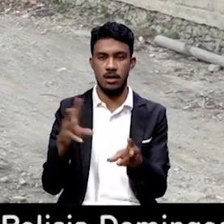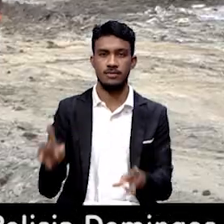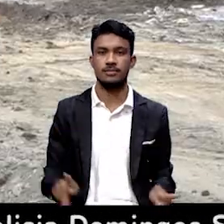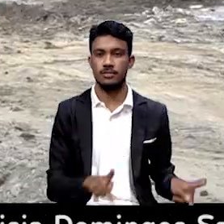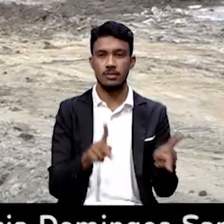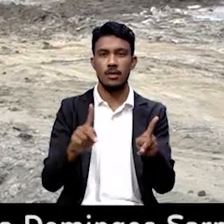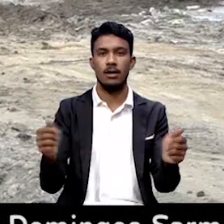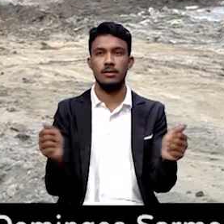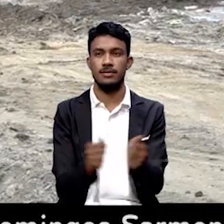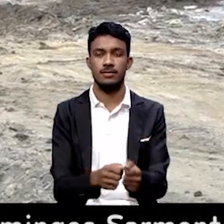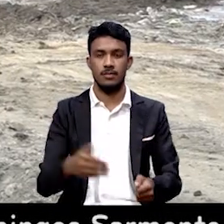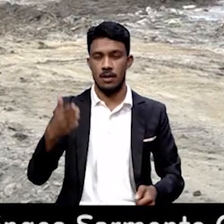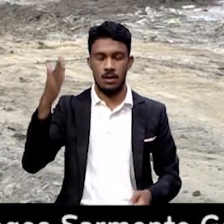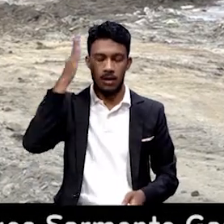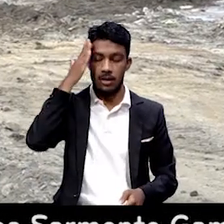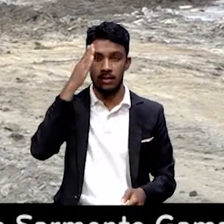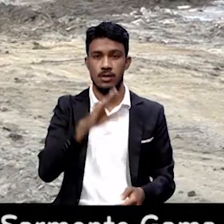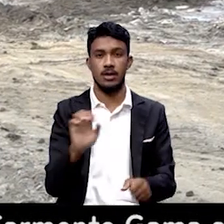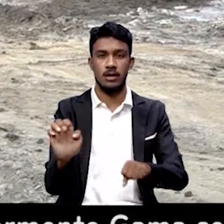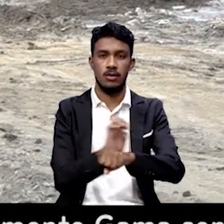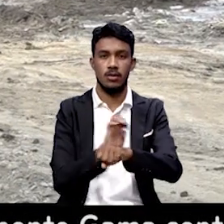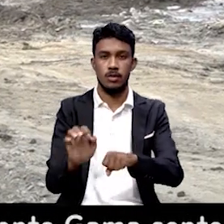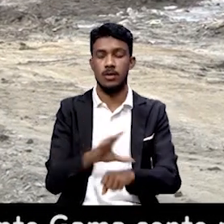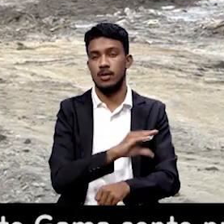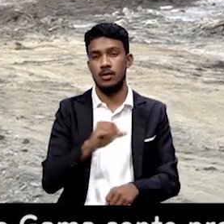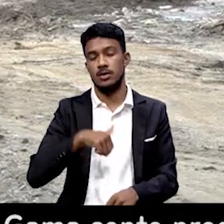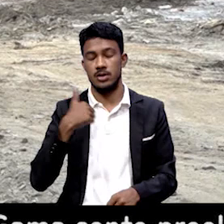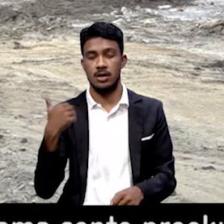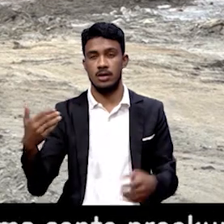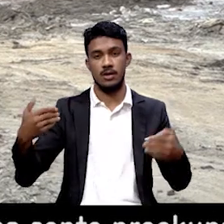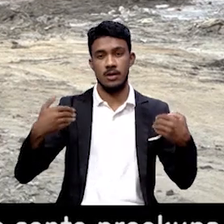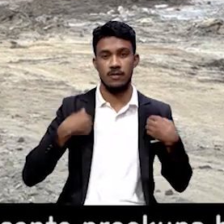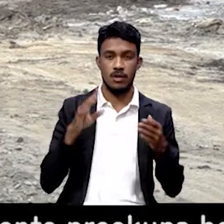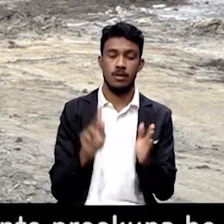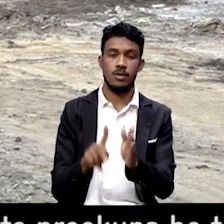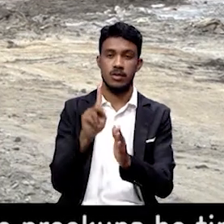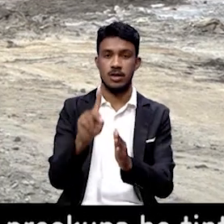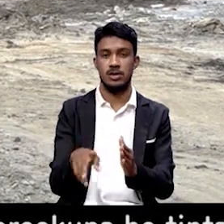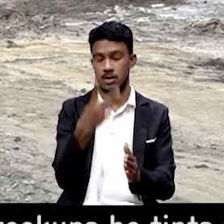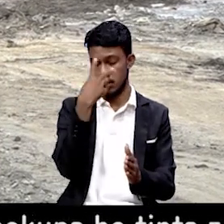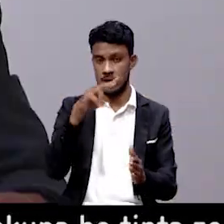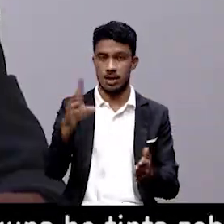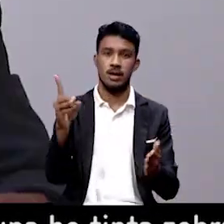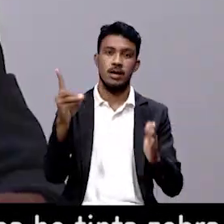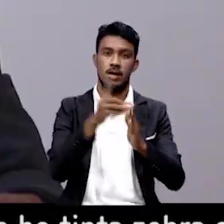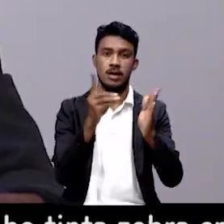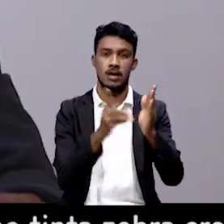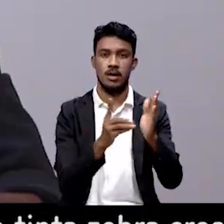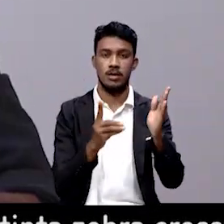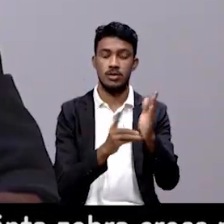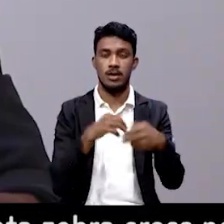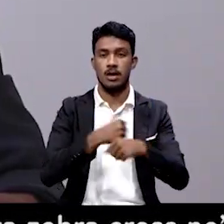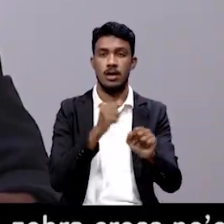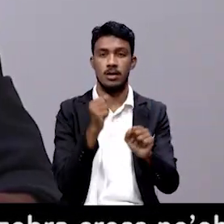o racionismo socioeconômico no Balung e aquele processo de verificação de dados. Alô, tinha o pagamento